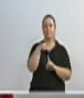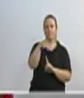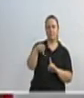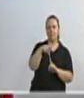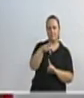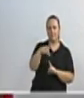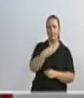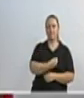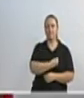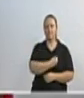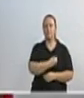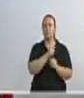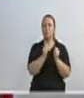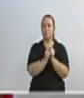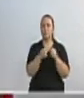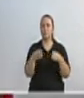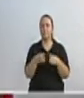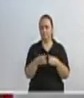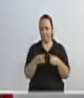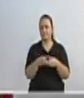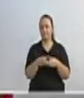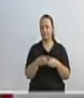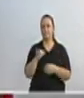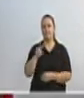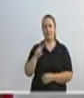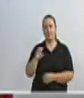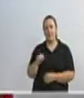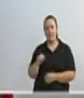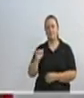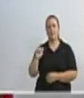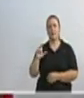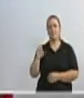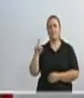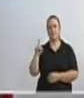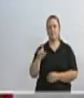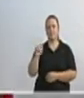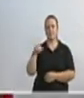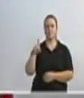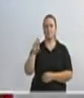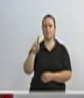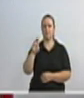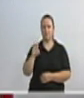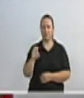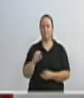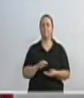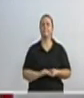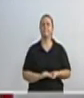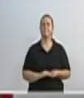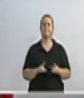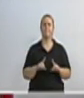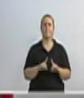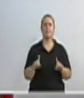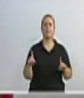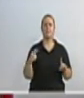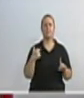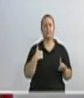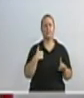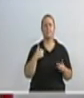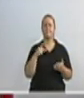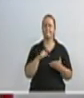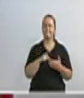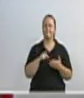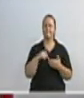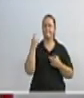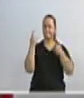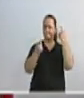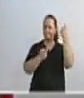presente com a sua equipe, o Ivo e o Alexandre. Mas eu quero dizer aqui da minha preocupação. Eu venho aqui das